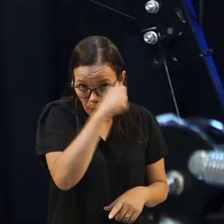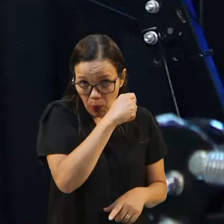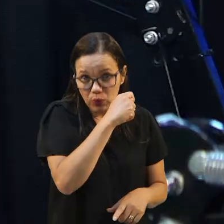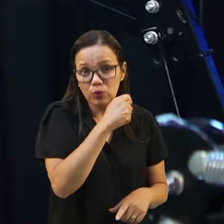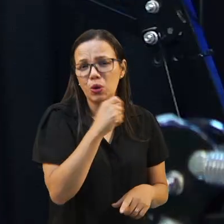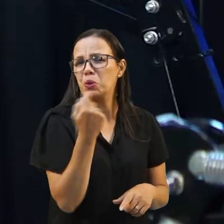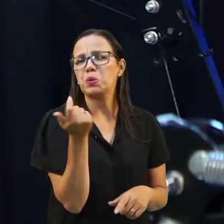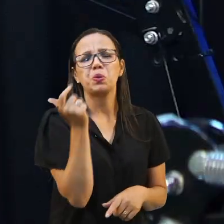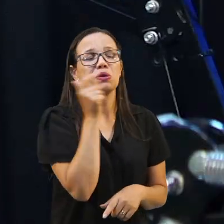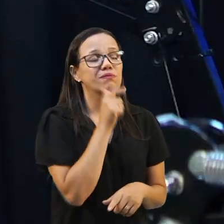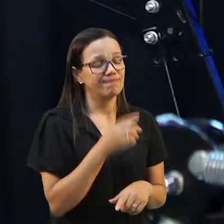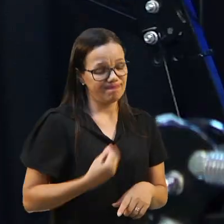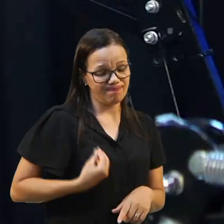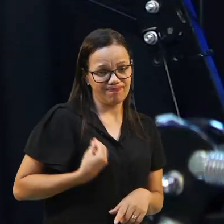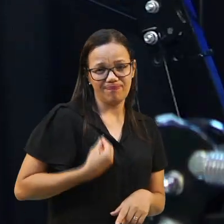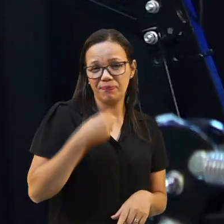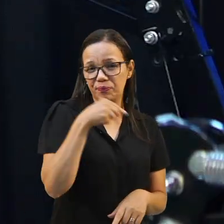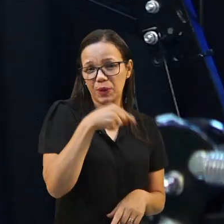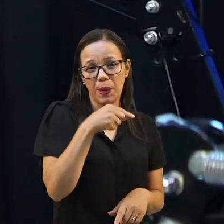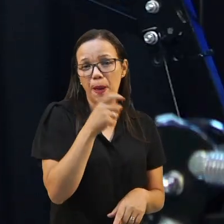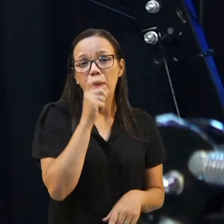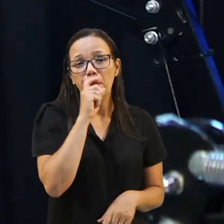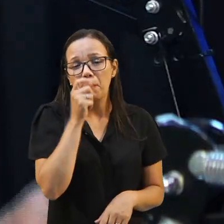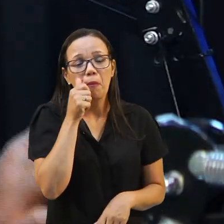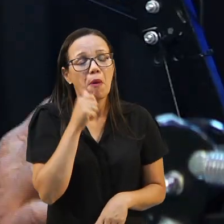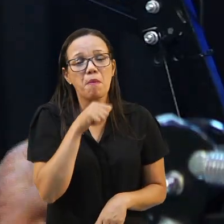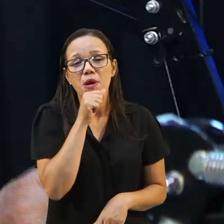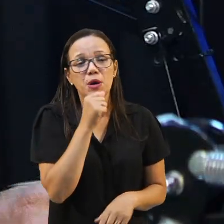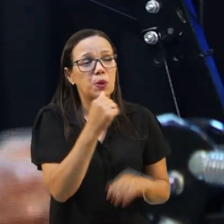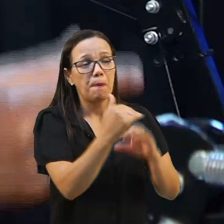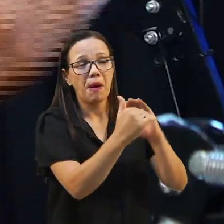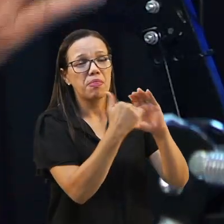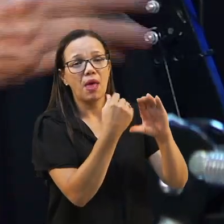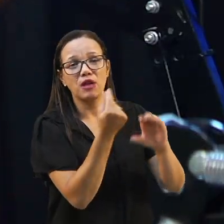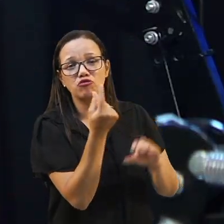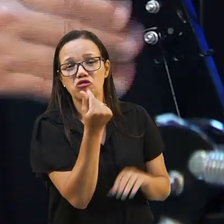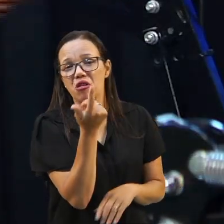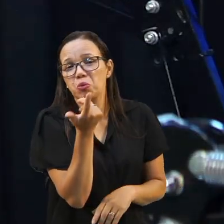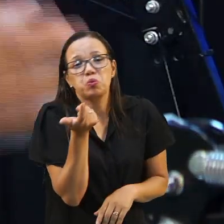sobreviver. Meus pais não têm condição de me mandar nem 10 reais,